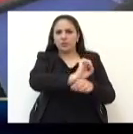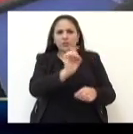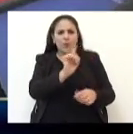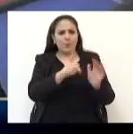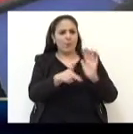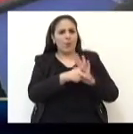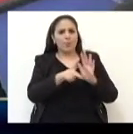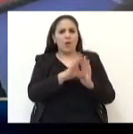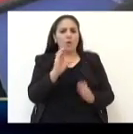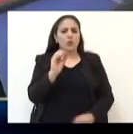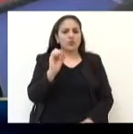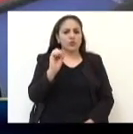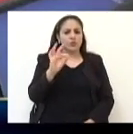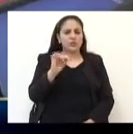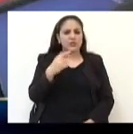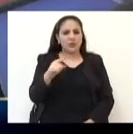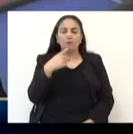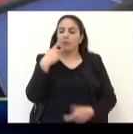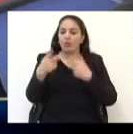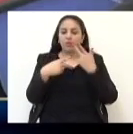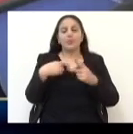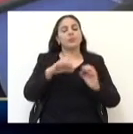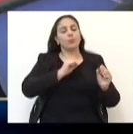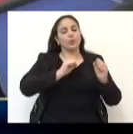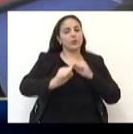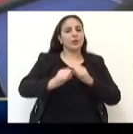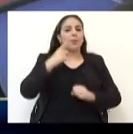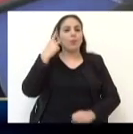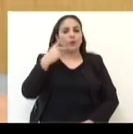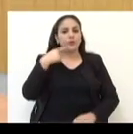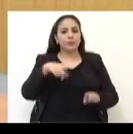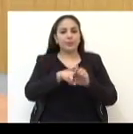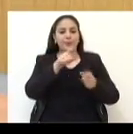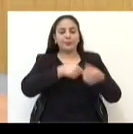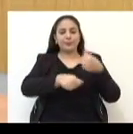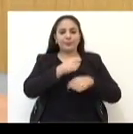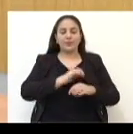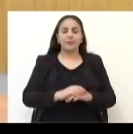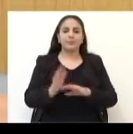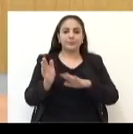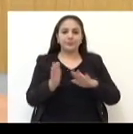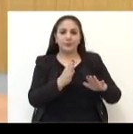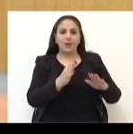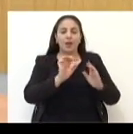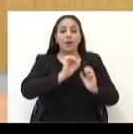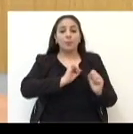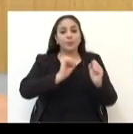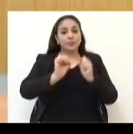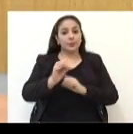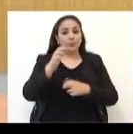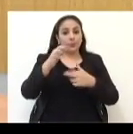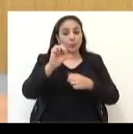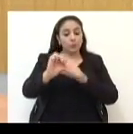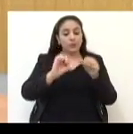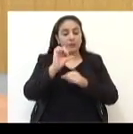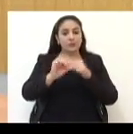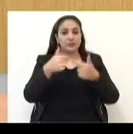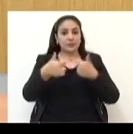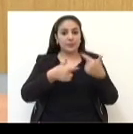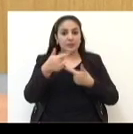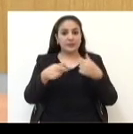Constituição deles que está falando, e sim o poder puramente político e econômico. A possibilidade de uma reforma trabalhista